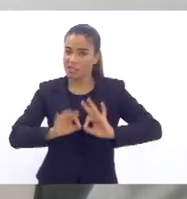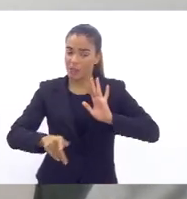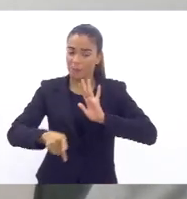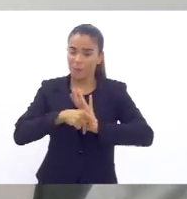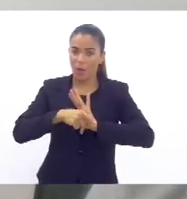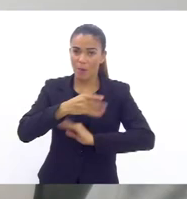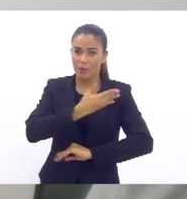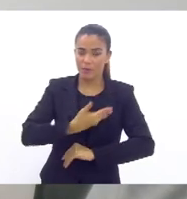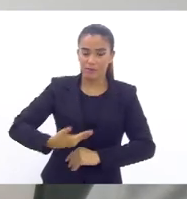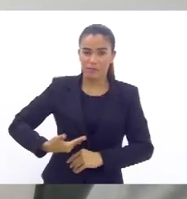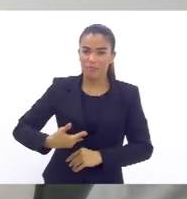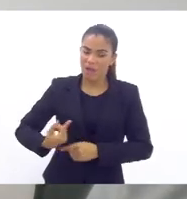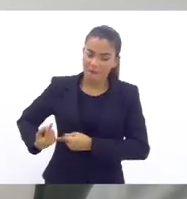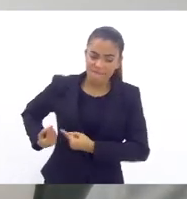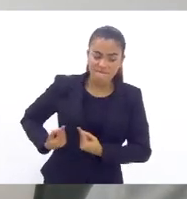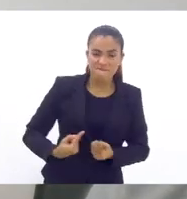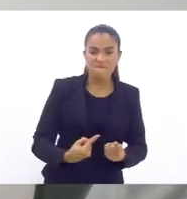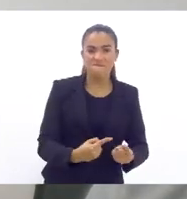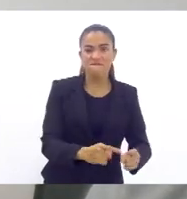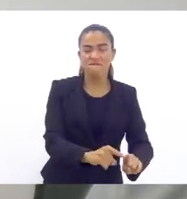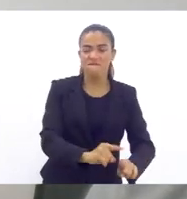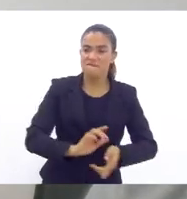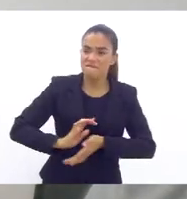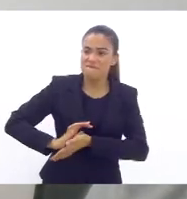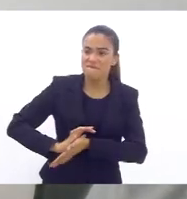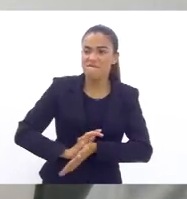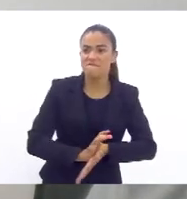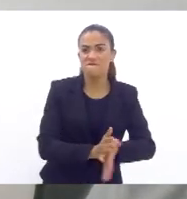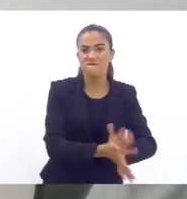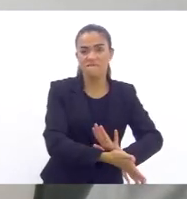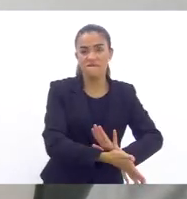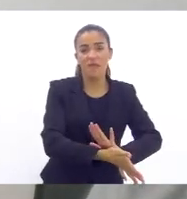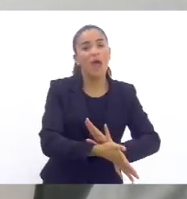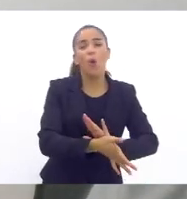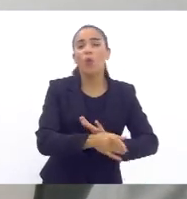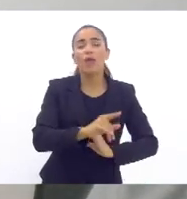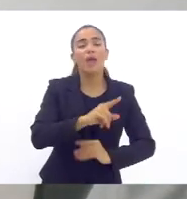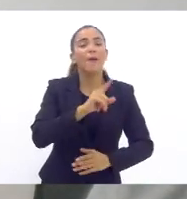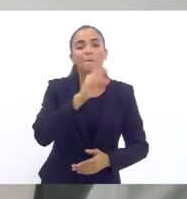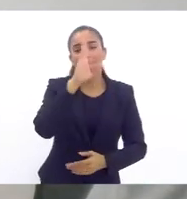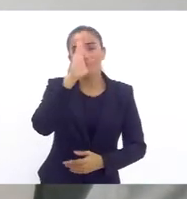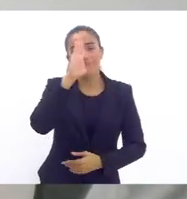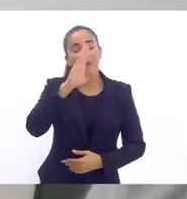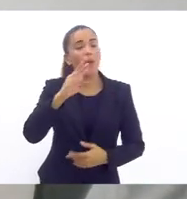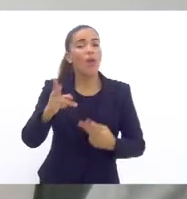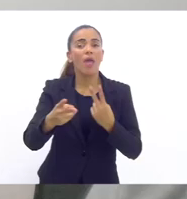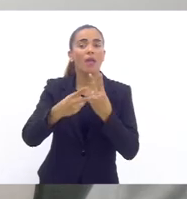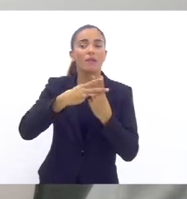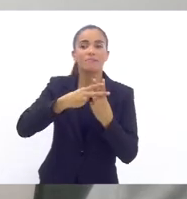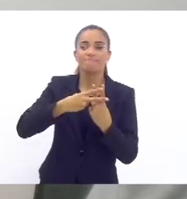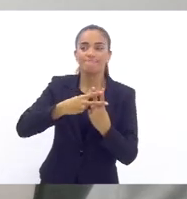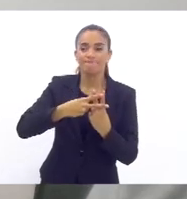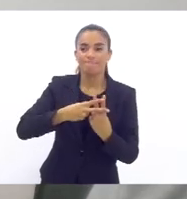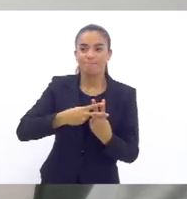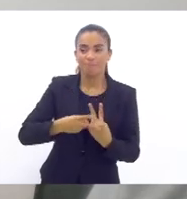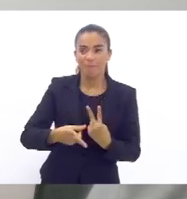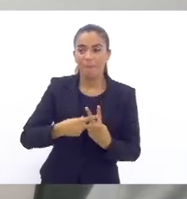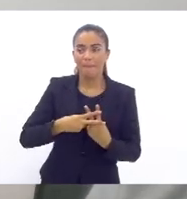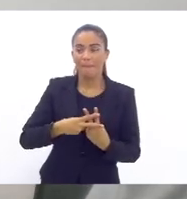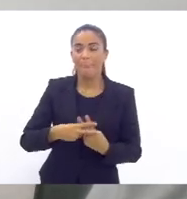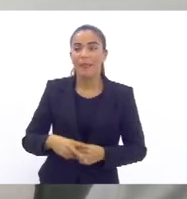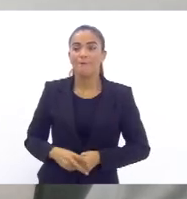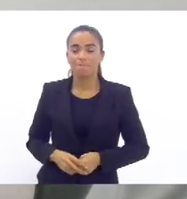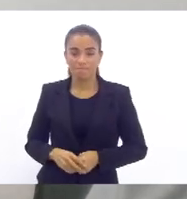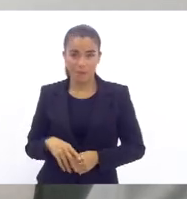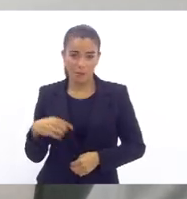para repressão que tem como bojo um encarceramento Então essa audiência faz importante nós